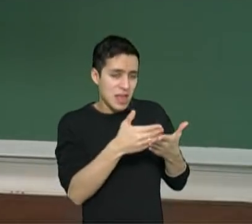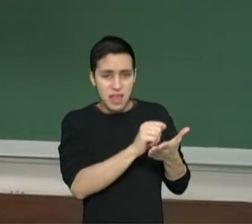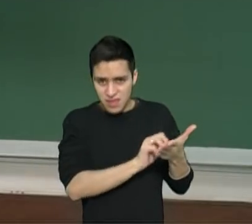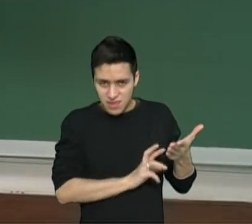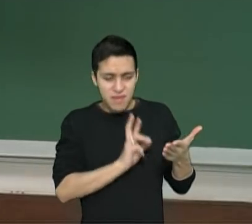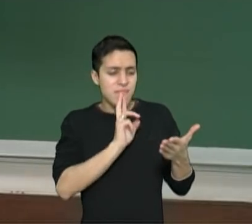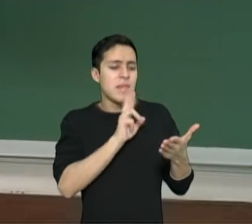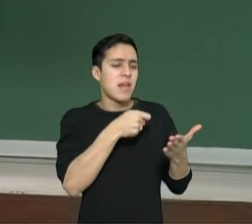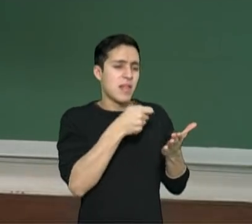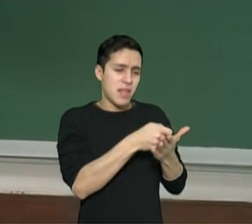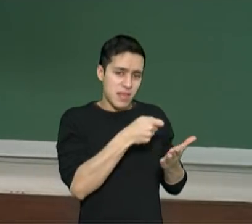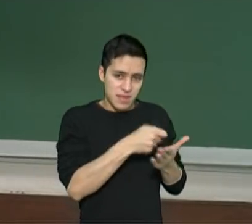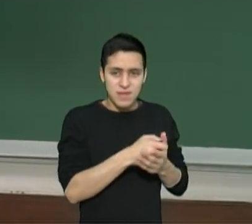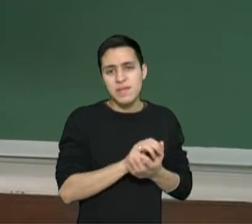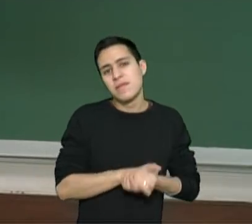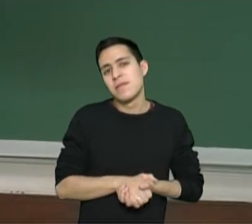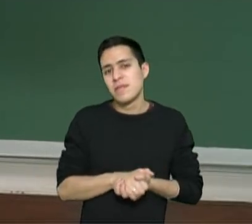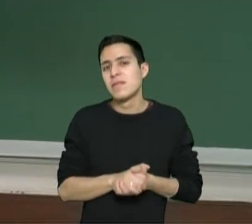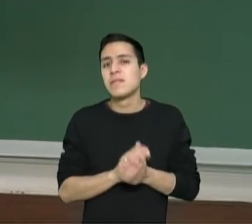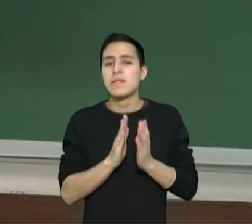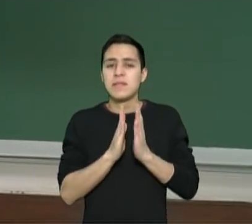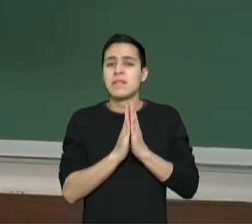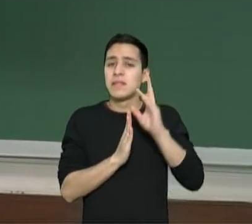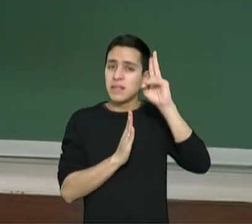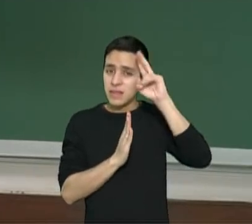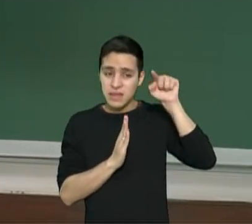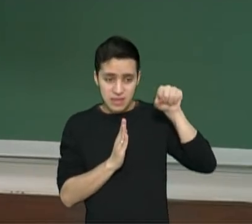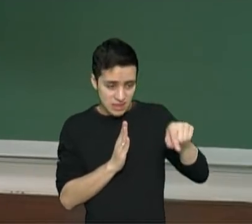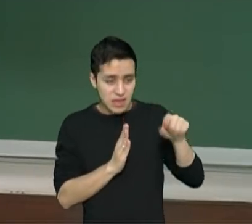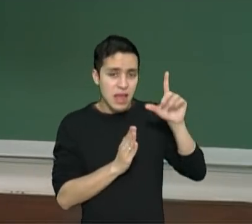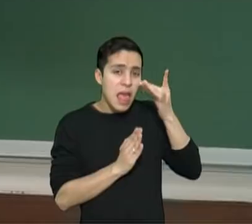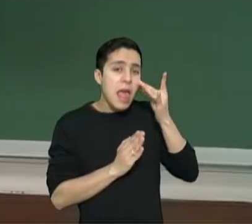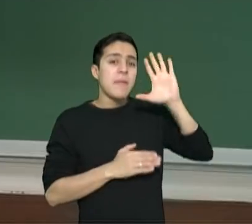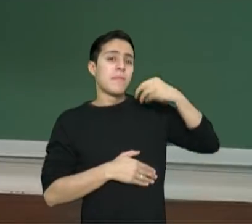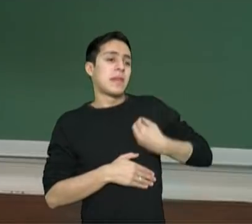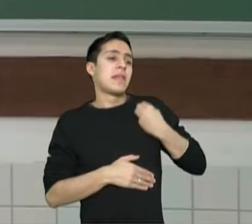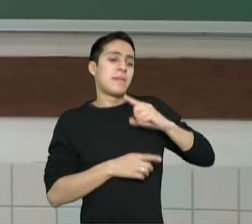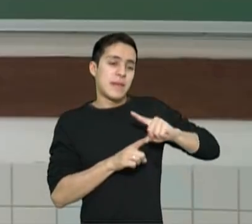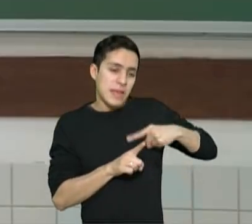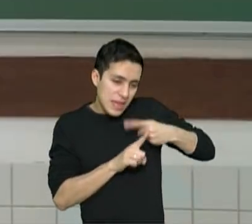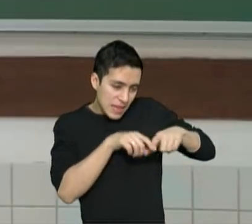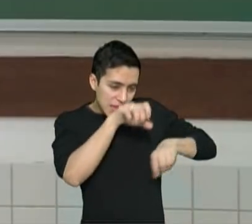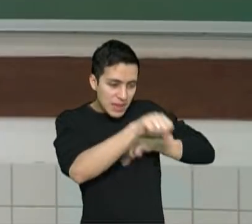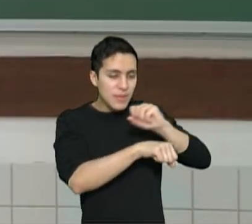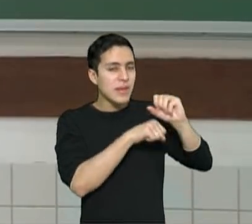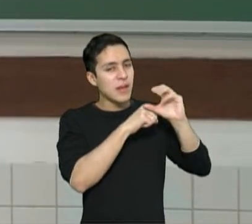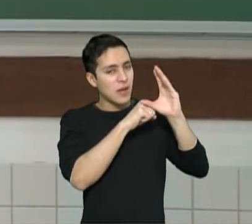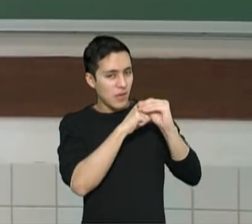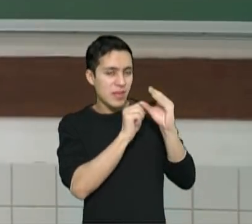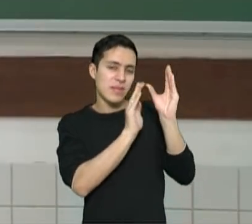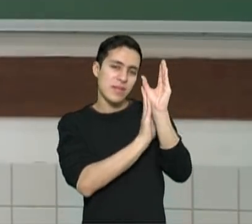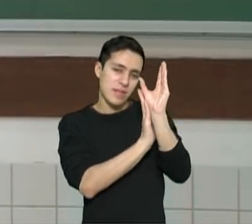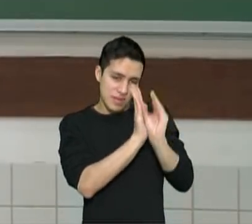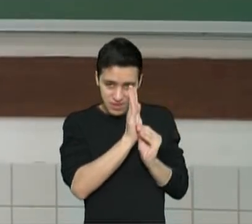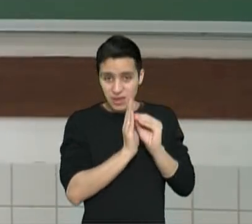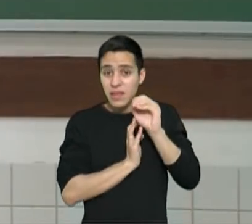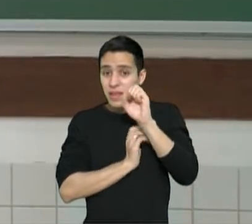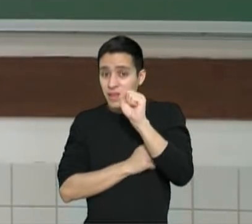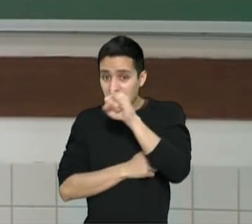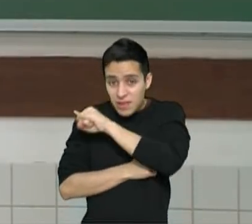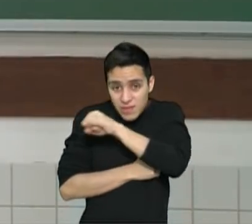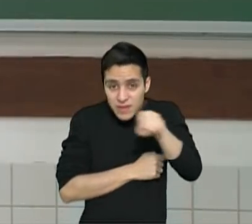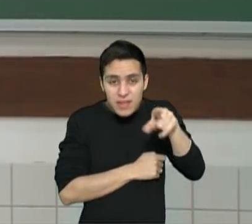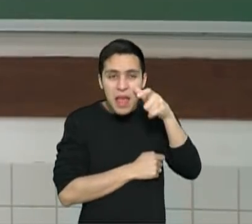atividades obrigatórias, né? Então, lembrando que elas valem presença e também conteúdo, né? E quem está assistindo